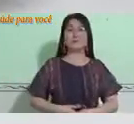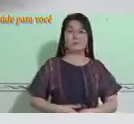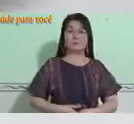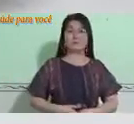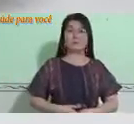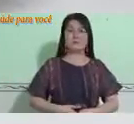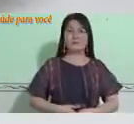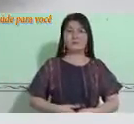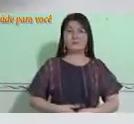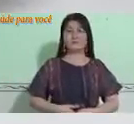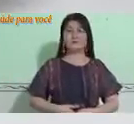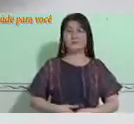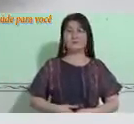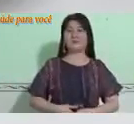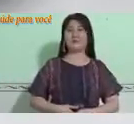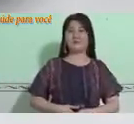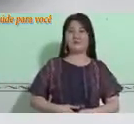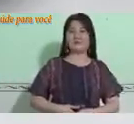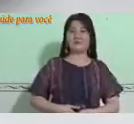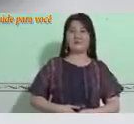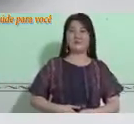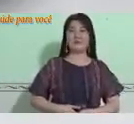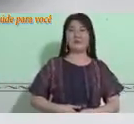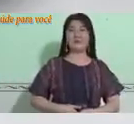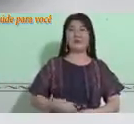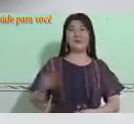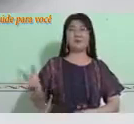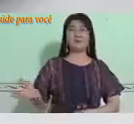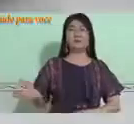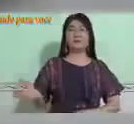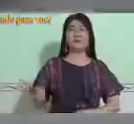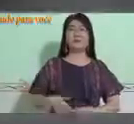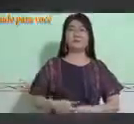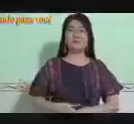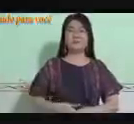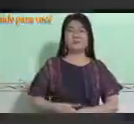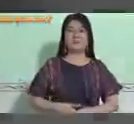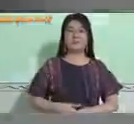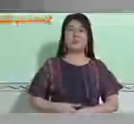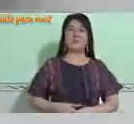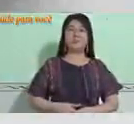uma pasta e colocar numa gaze e depois colocar enxatamente sobre o local dolorido.